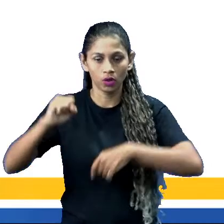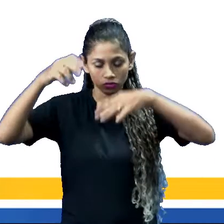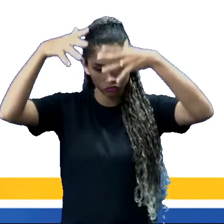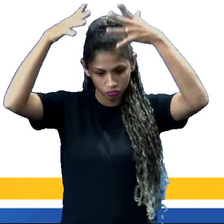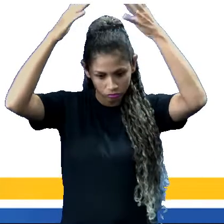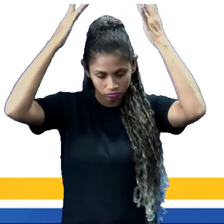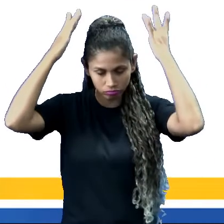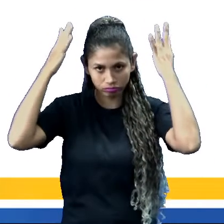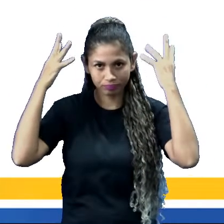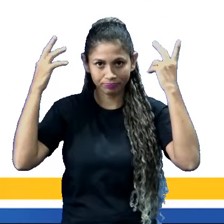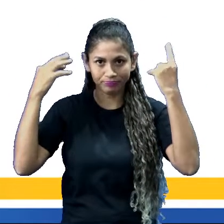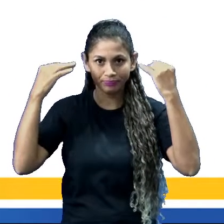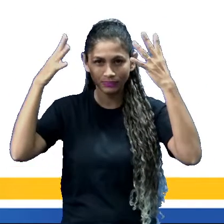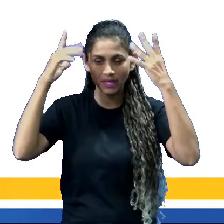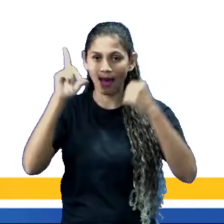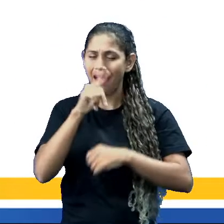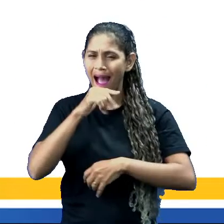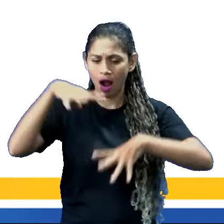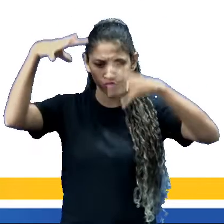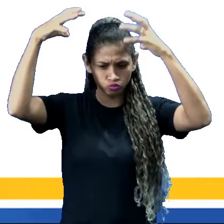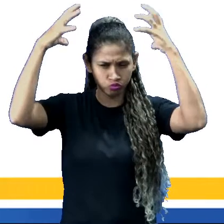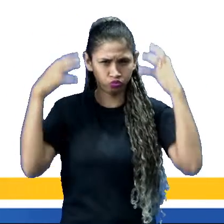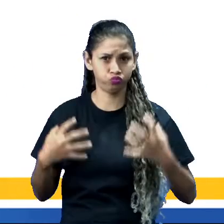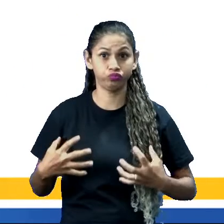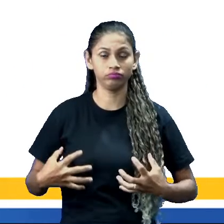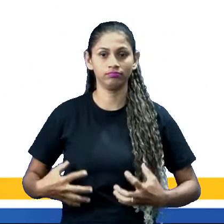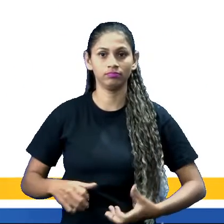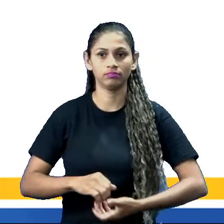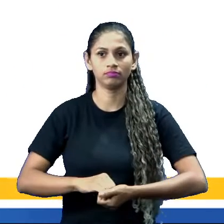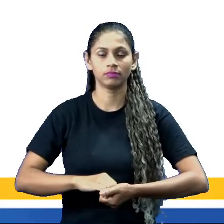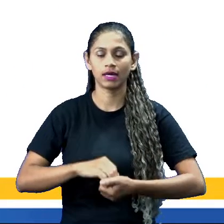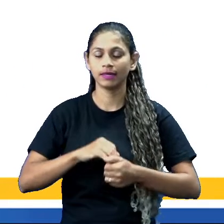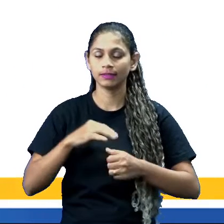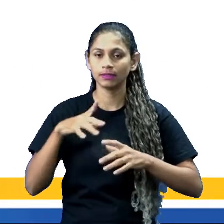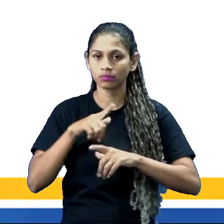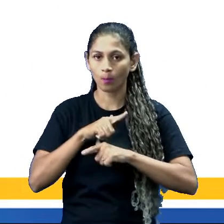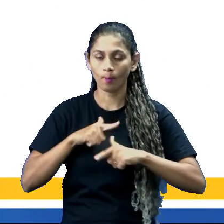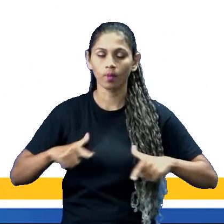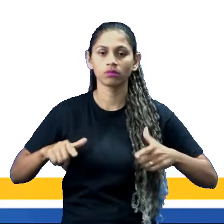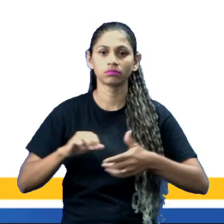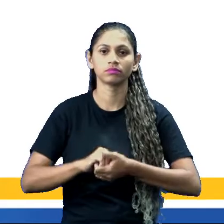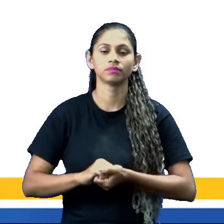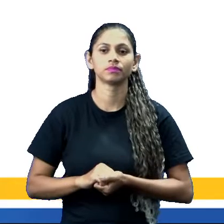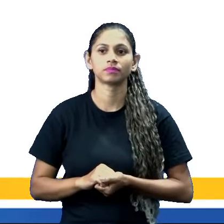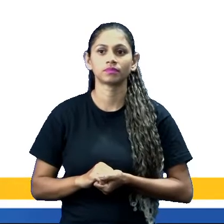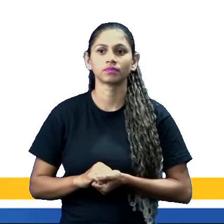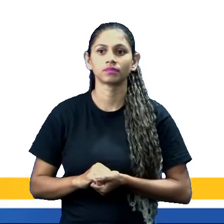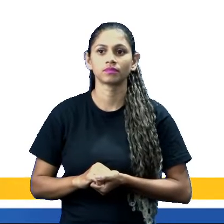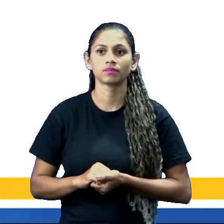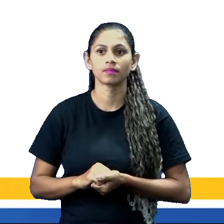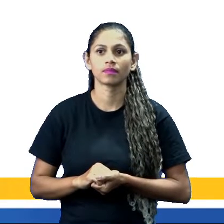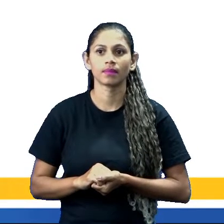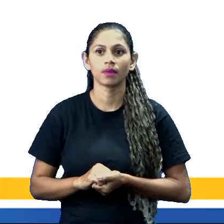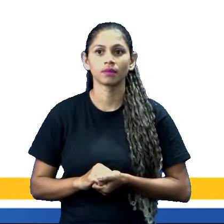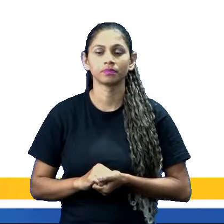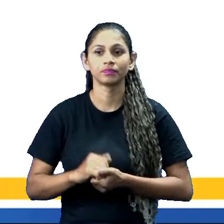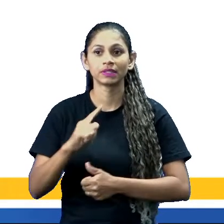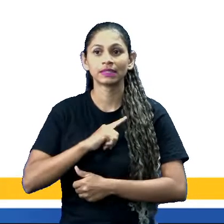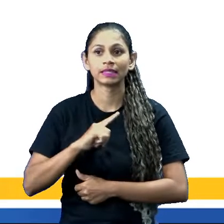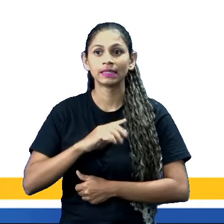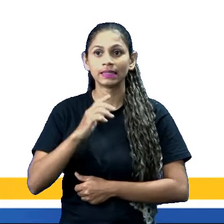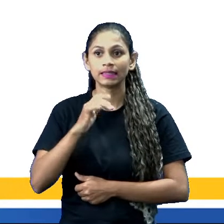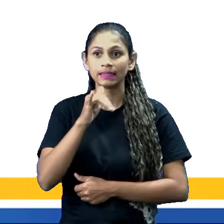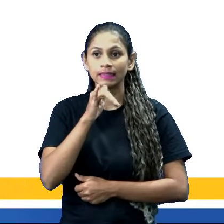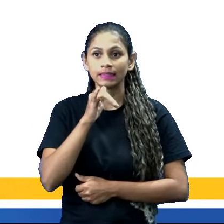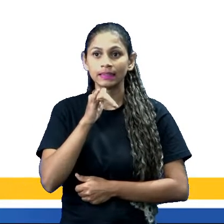ter uma corrente de água bem forte ali descendo sobre você. Então daí é o chuveiro de emergência. Aí a gente também